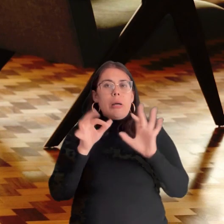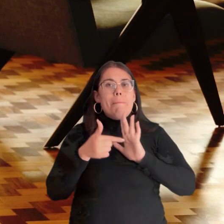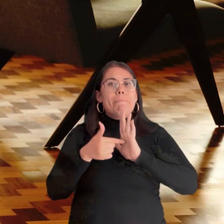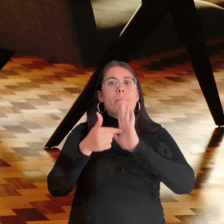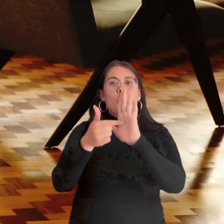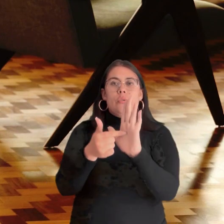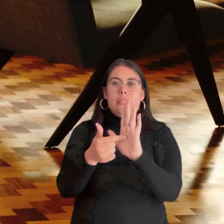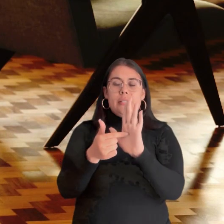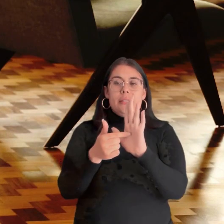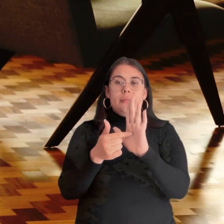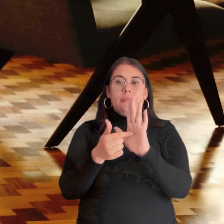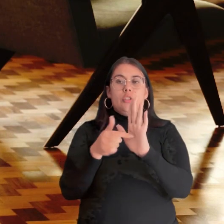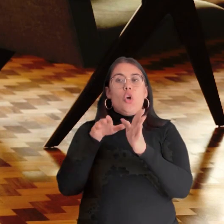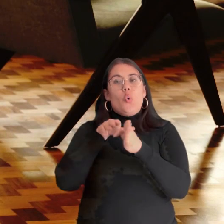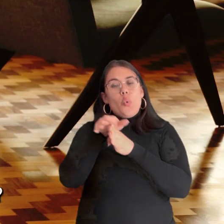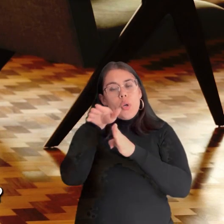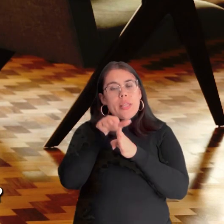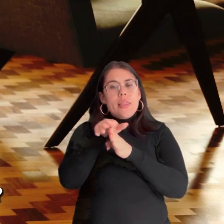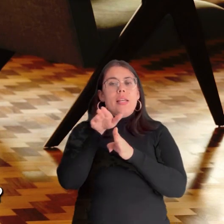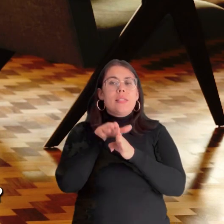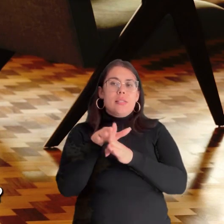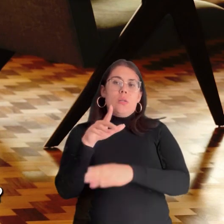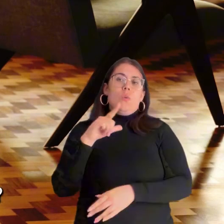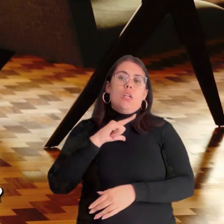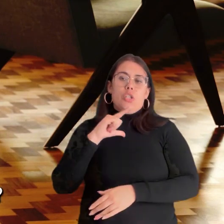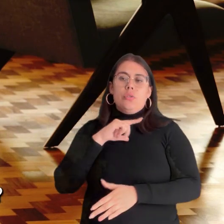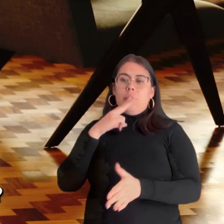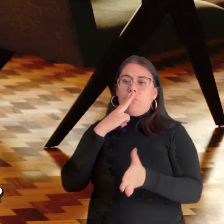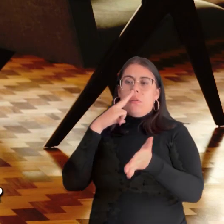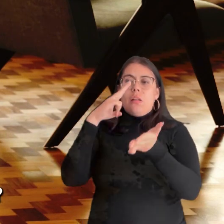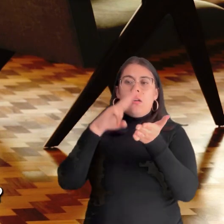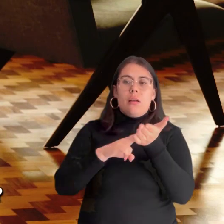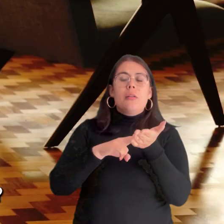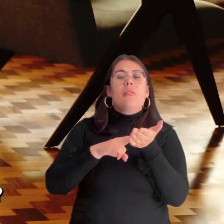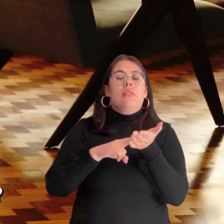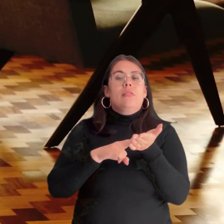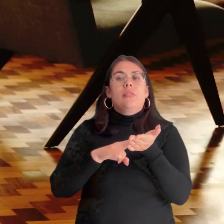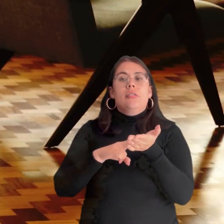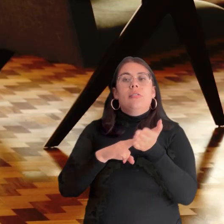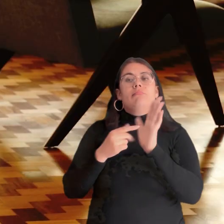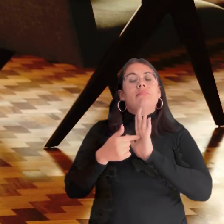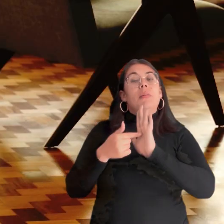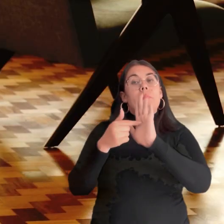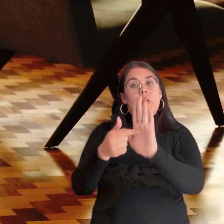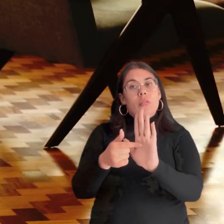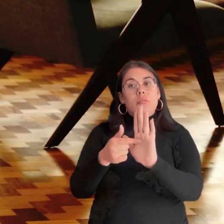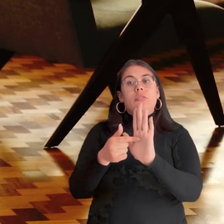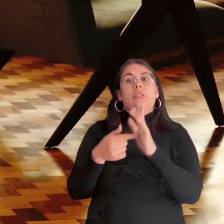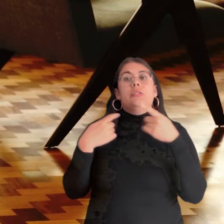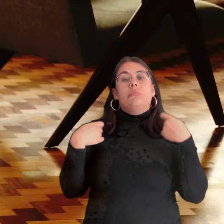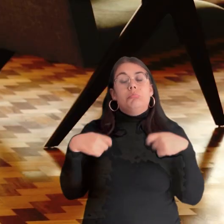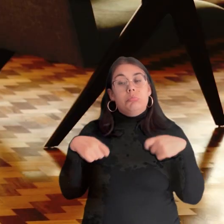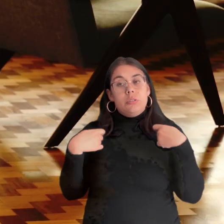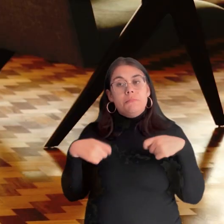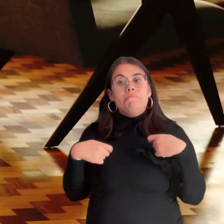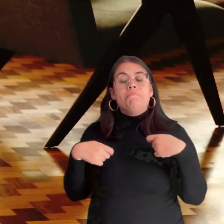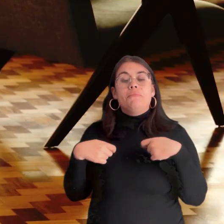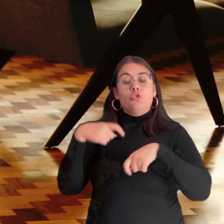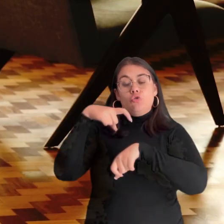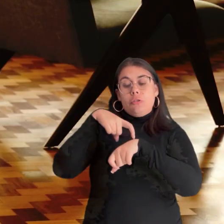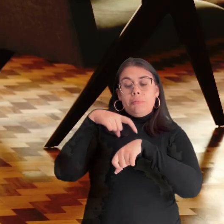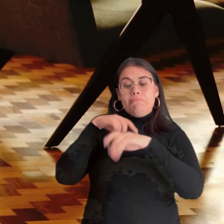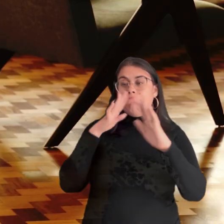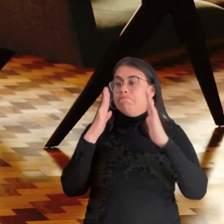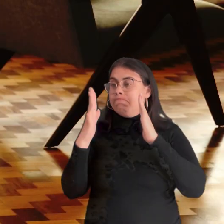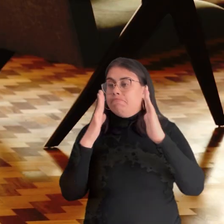cartas de patrimônio, evidenciar a intervenção no seu tempo, né? Como se a gente fizesse uma arqueologia do futuro,